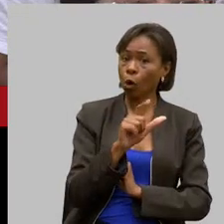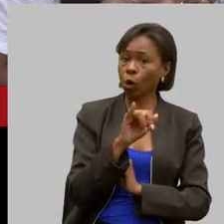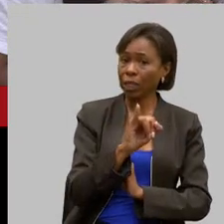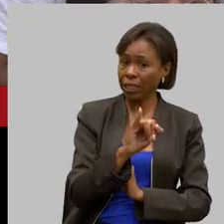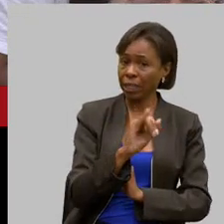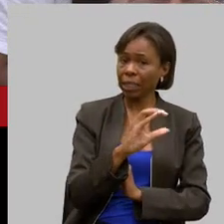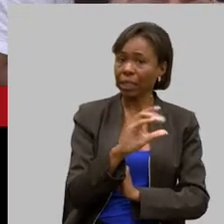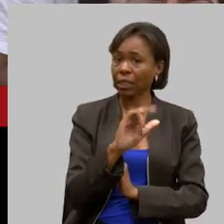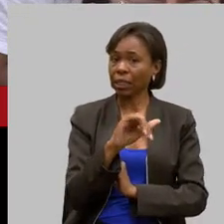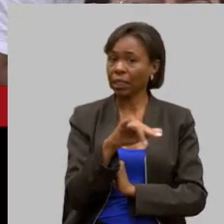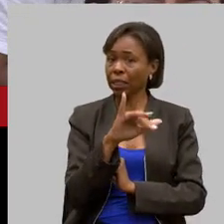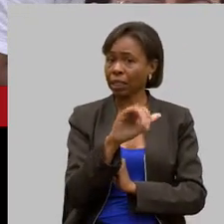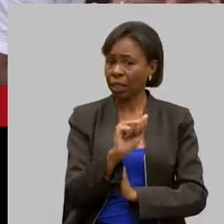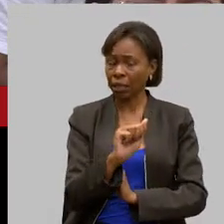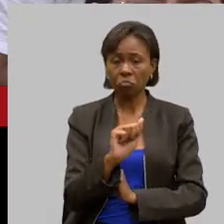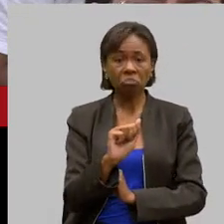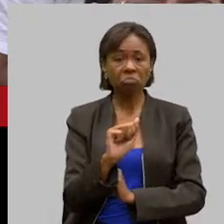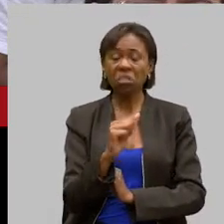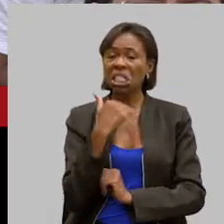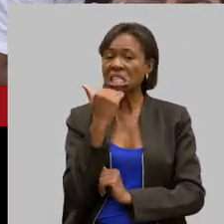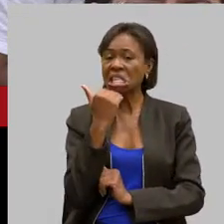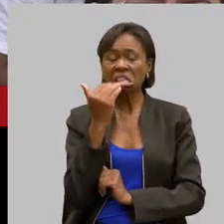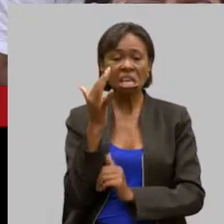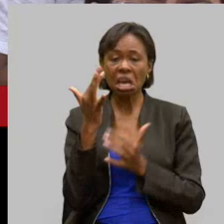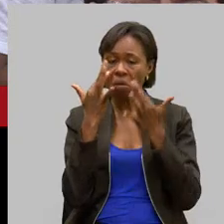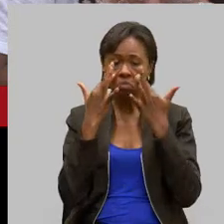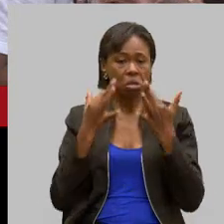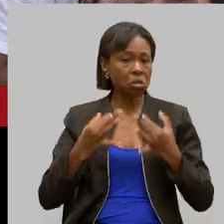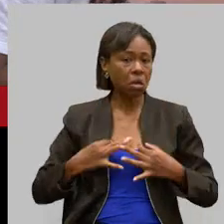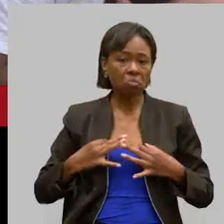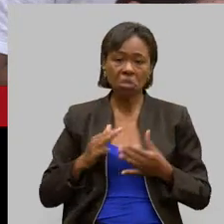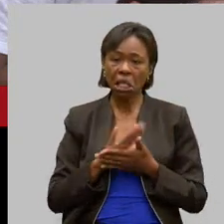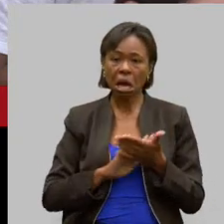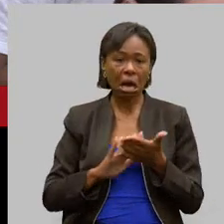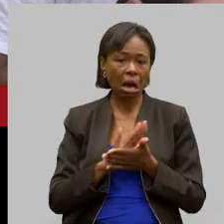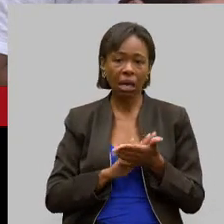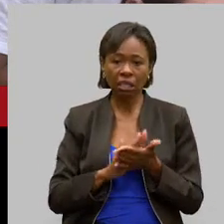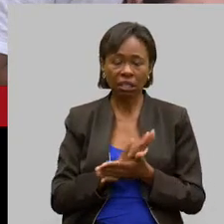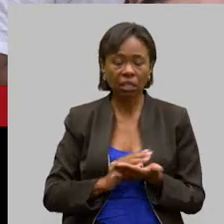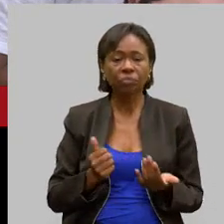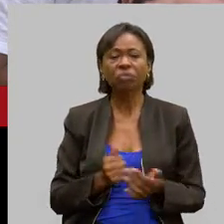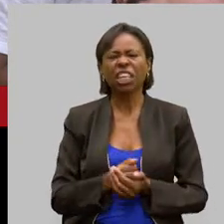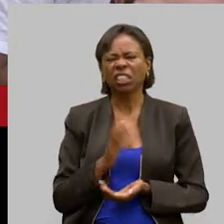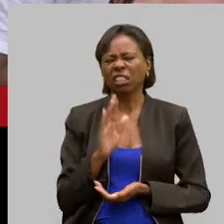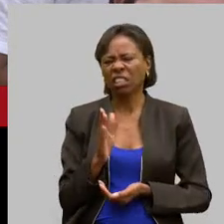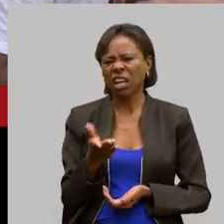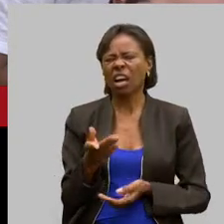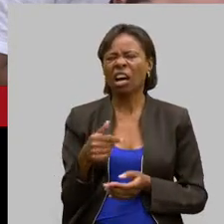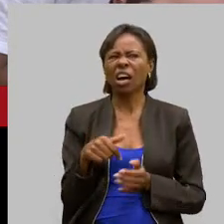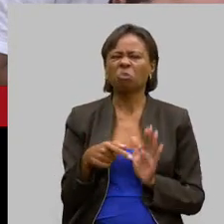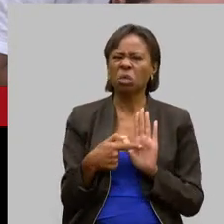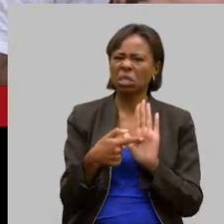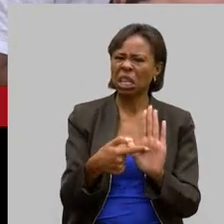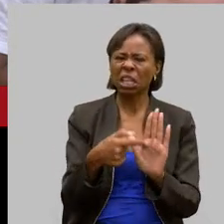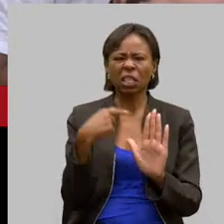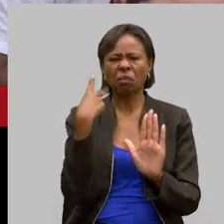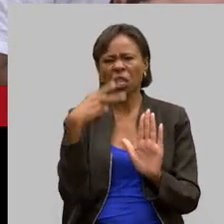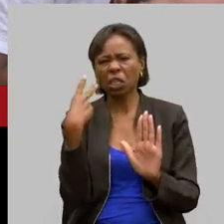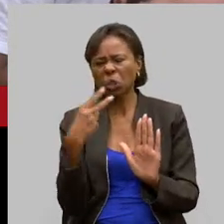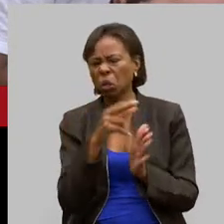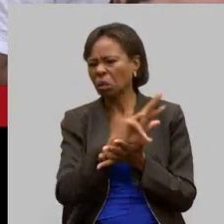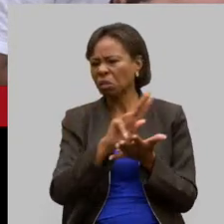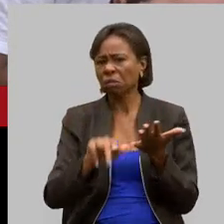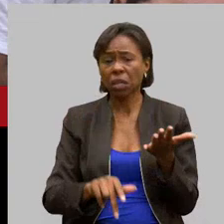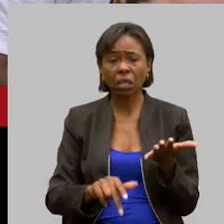da comissão ela é o torrino ela até achou muito interessante a ideia levei para diversos vereadores mas foi mesma coisa de